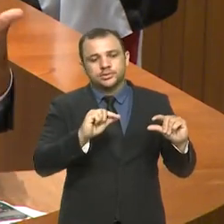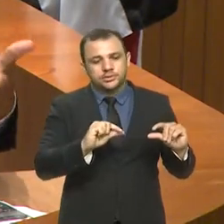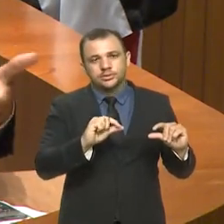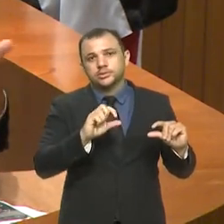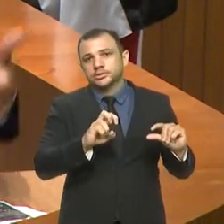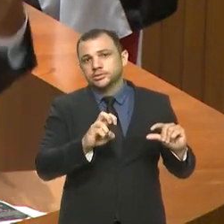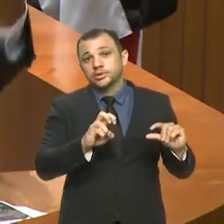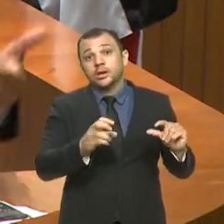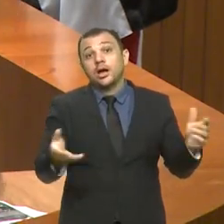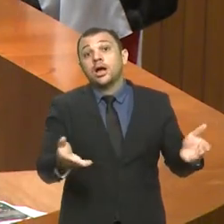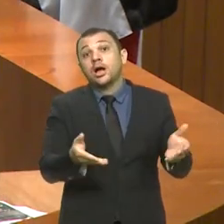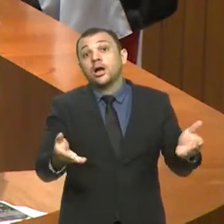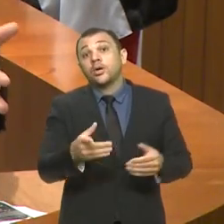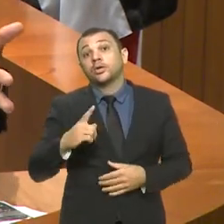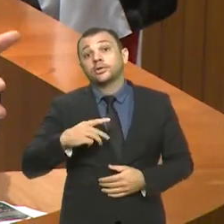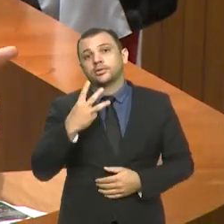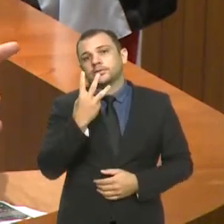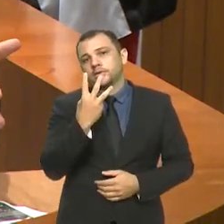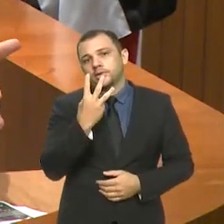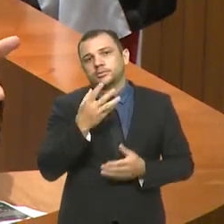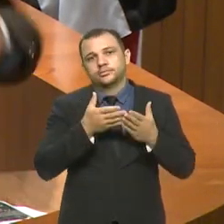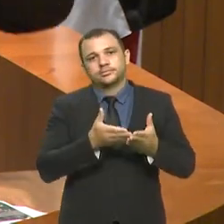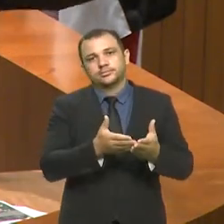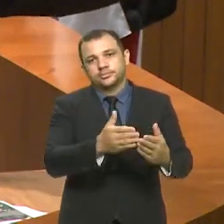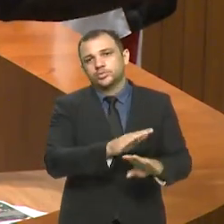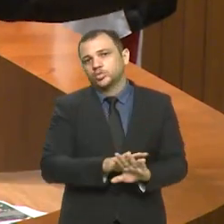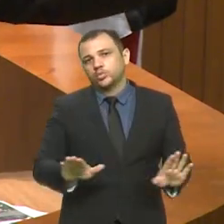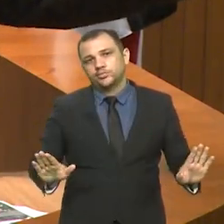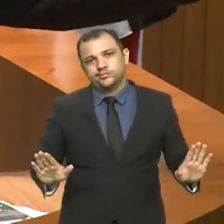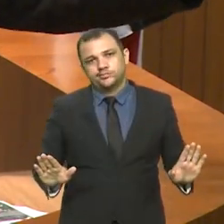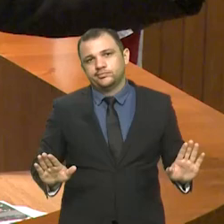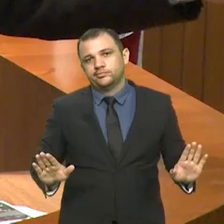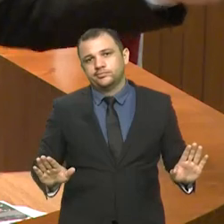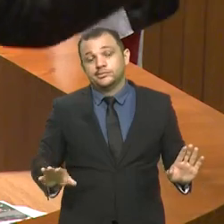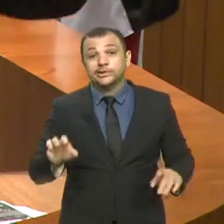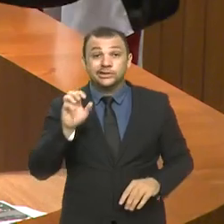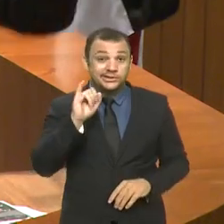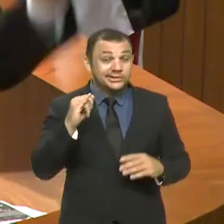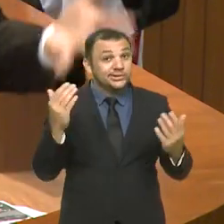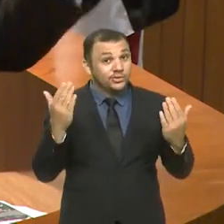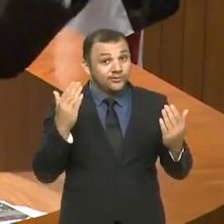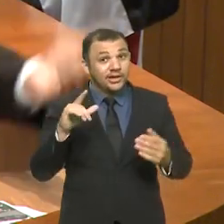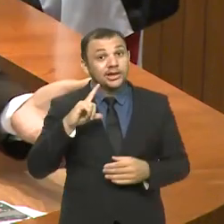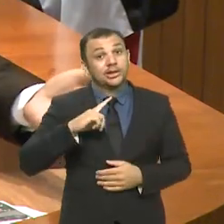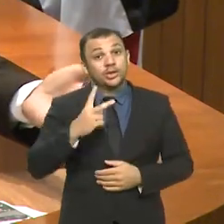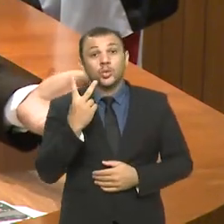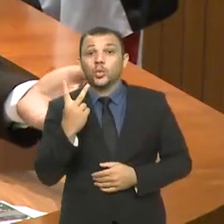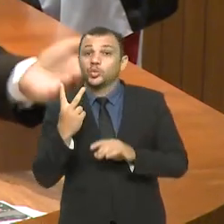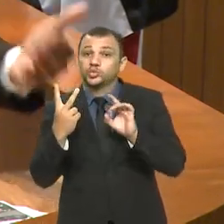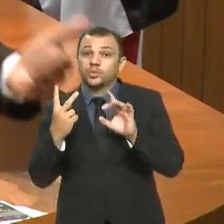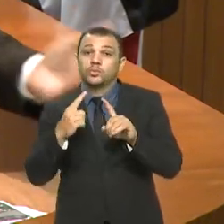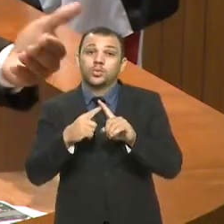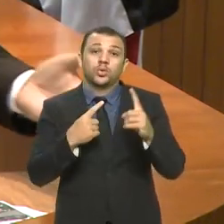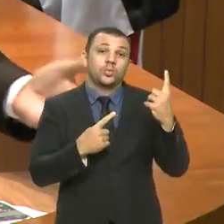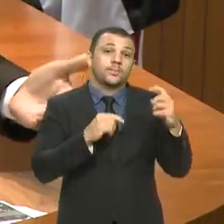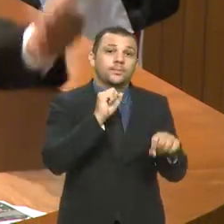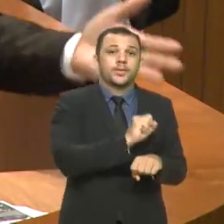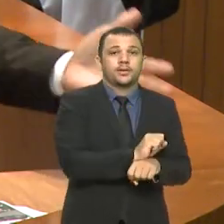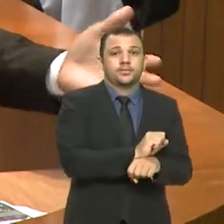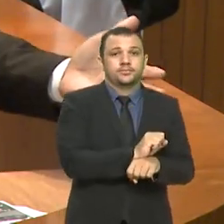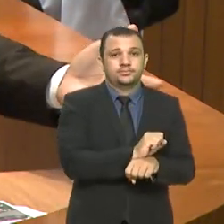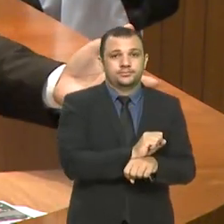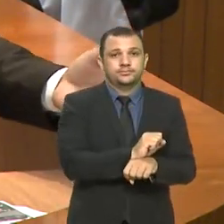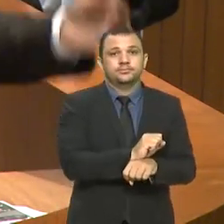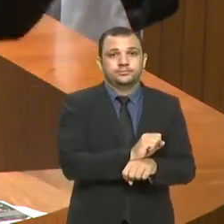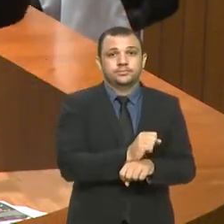E agora temos 3 fiéis. Se duvidar, já tem um parado. 2 fiéis para transportar